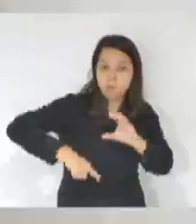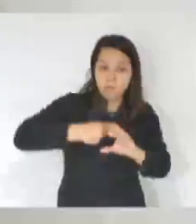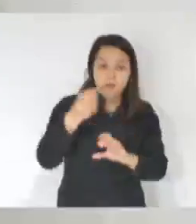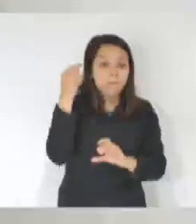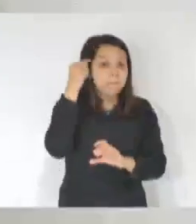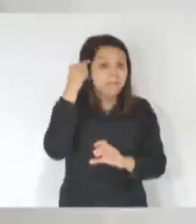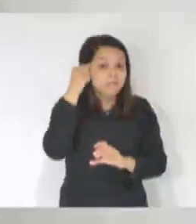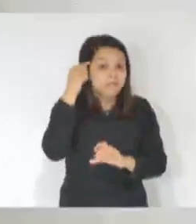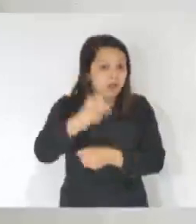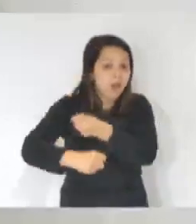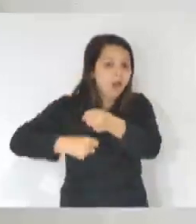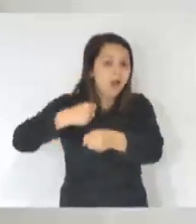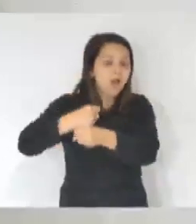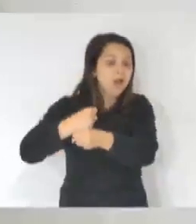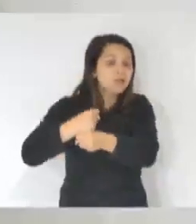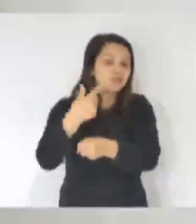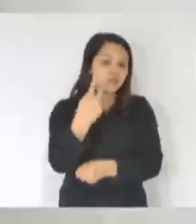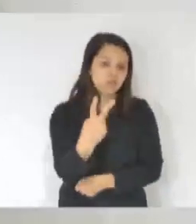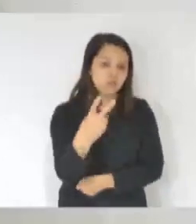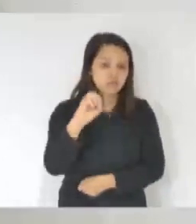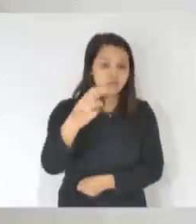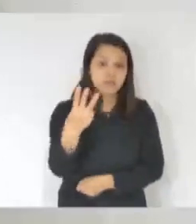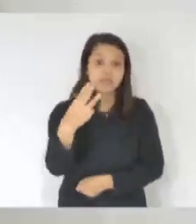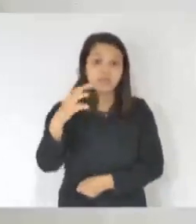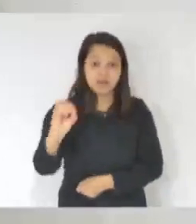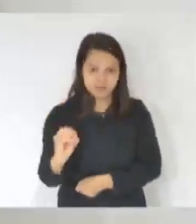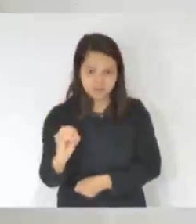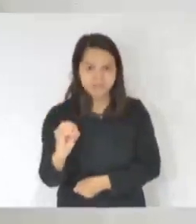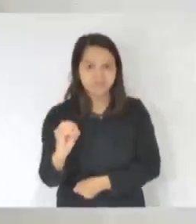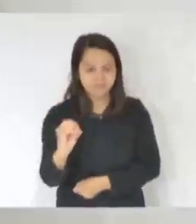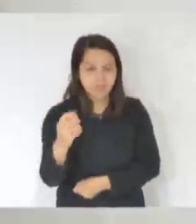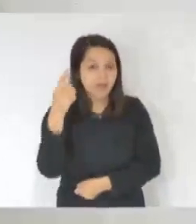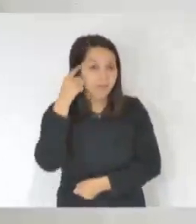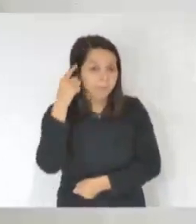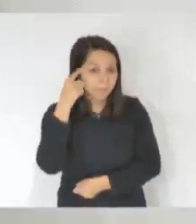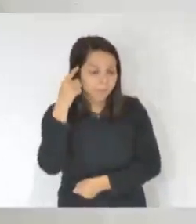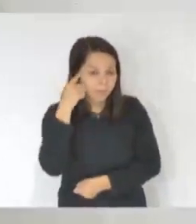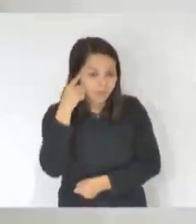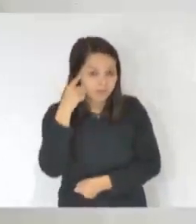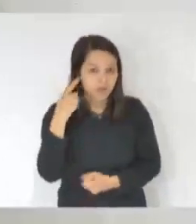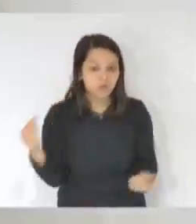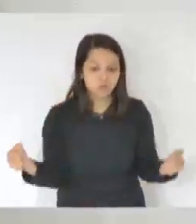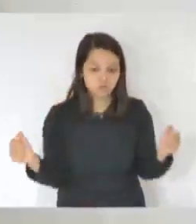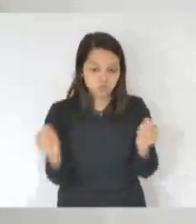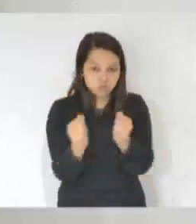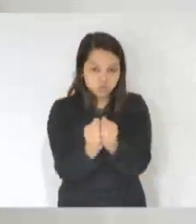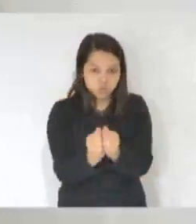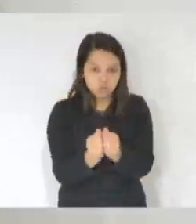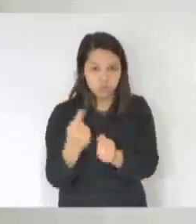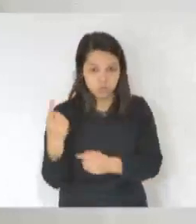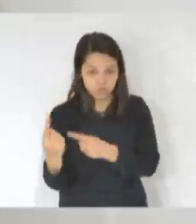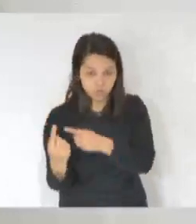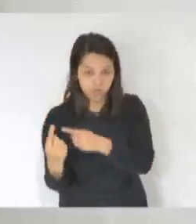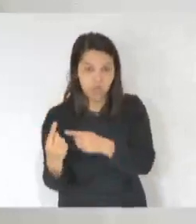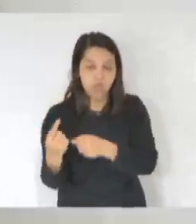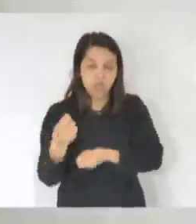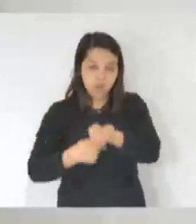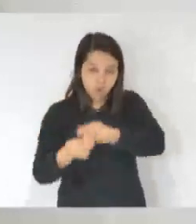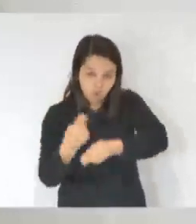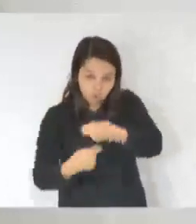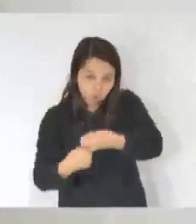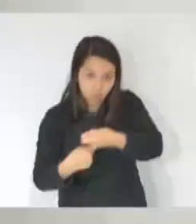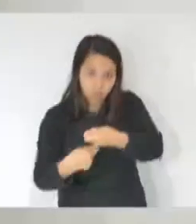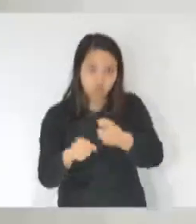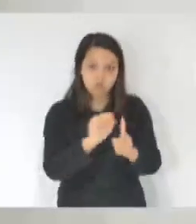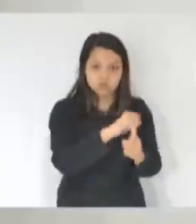trazemos para uma mesma mesa econômico, social e ambiental. E aí temos aí uma visão